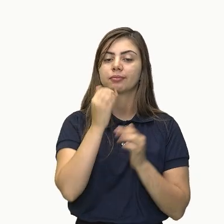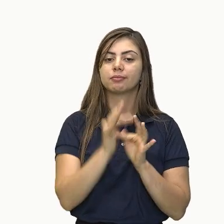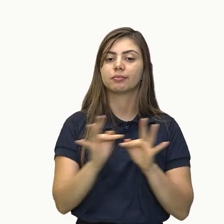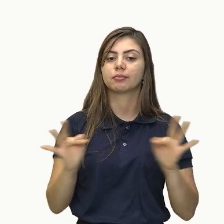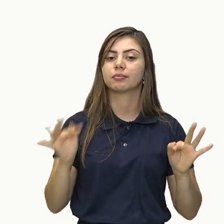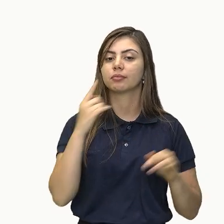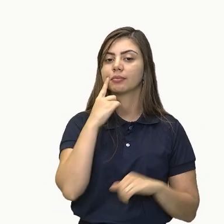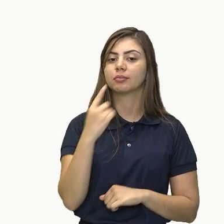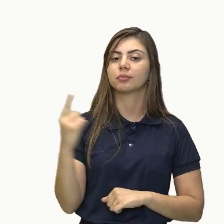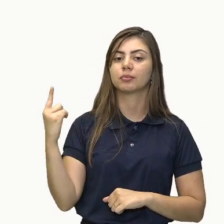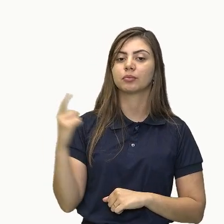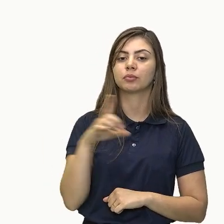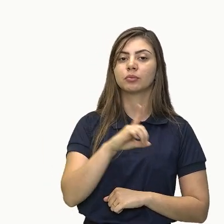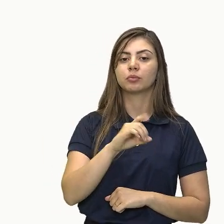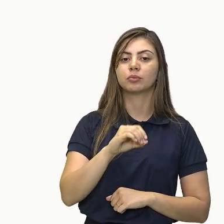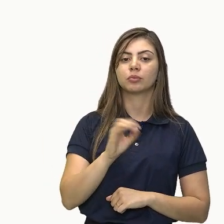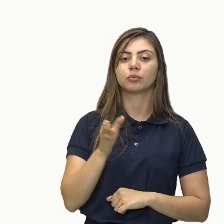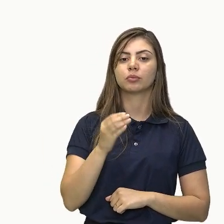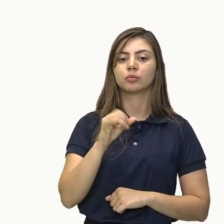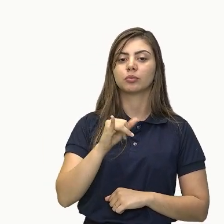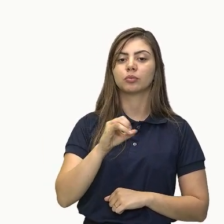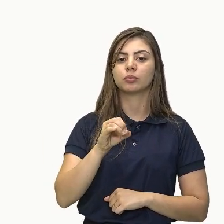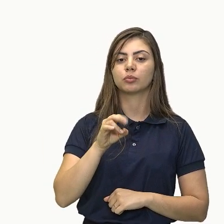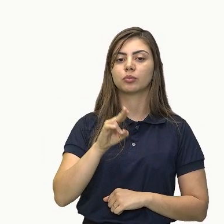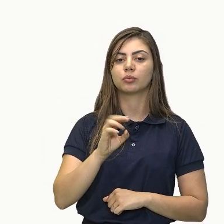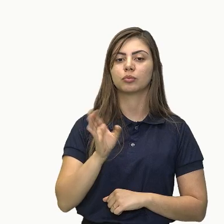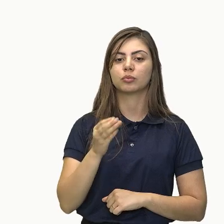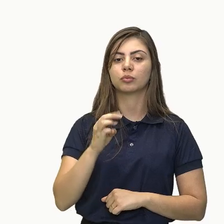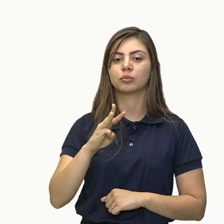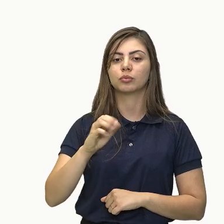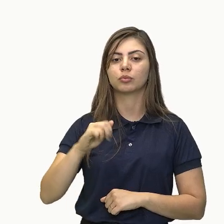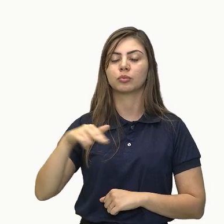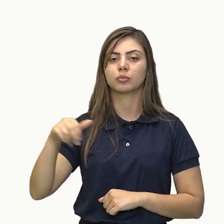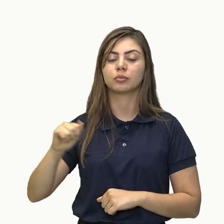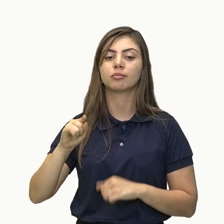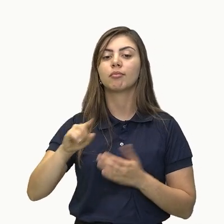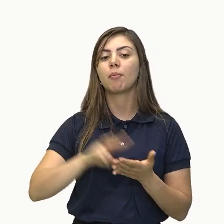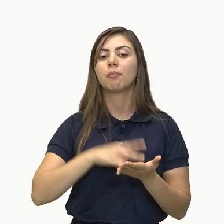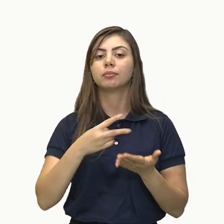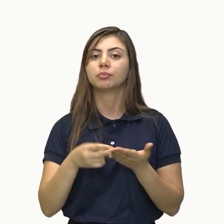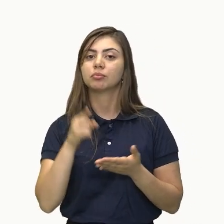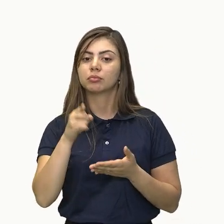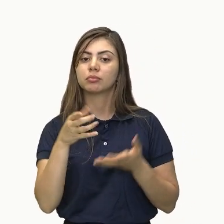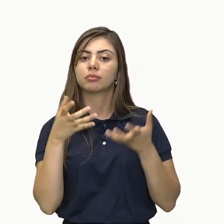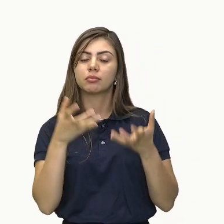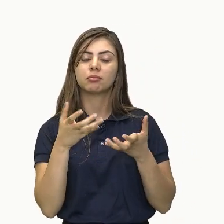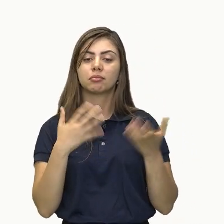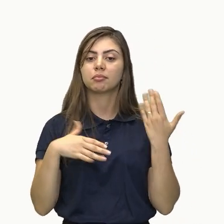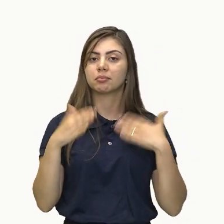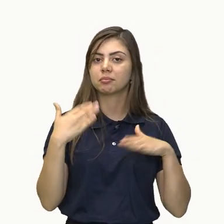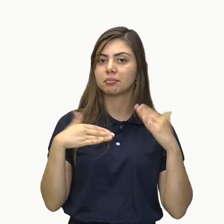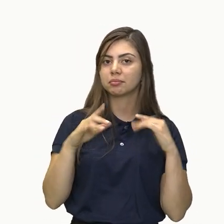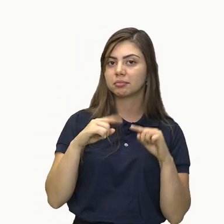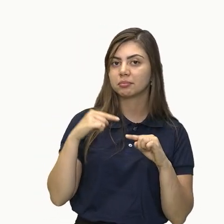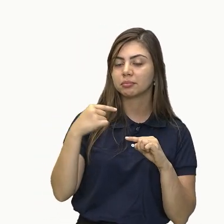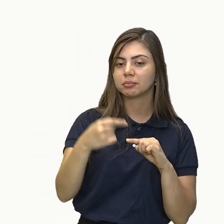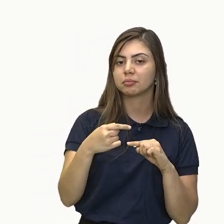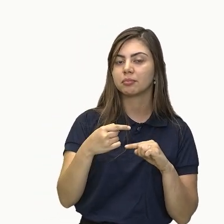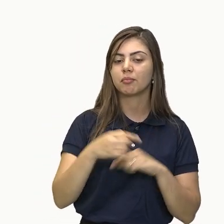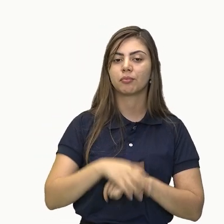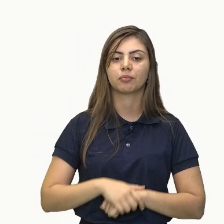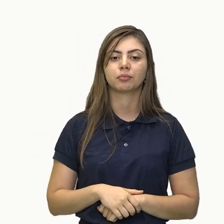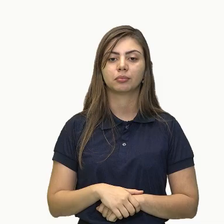out later, você quer sair mais tarde, eu só coloco aqui wanna. Então, a abreviação going